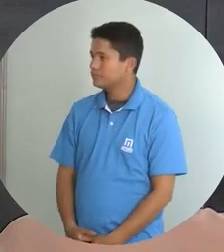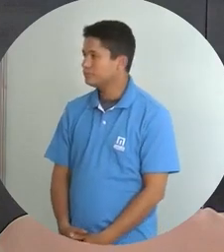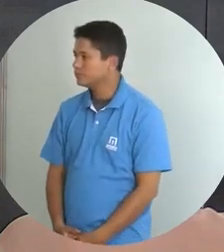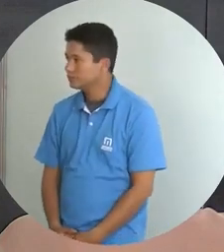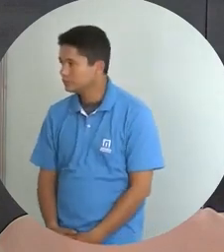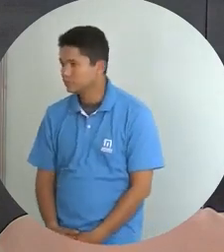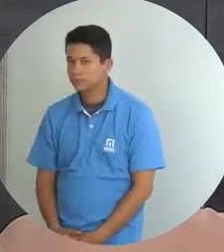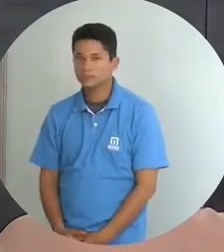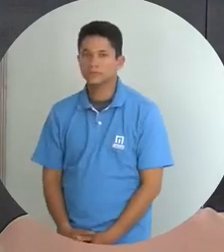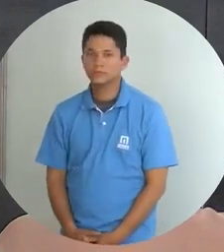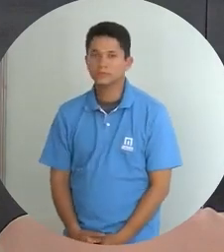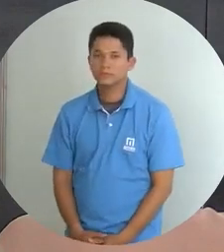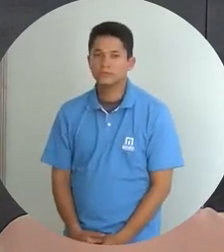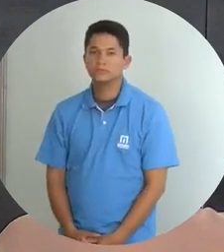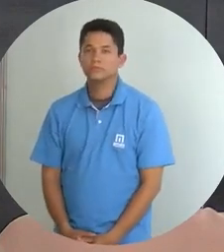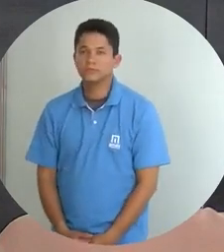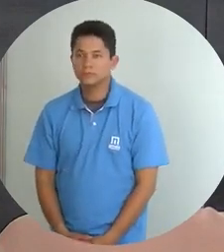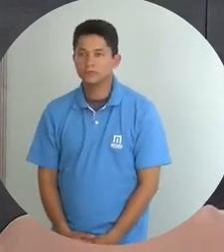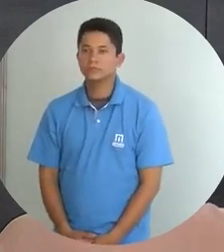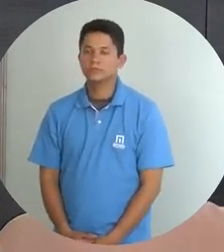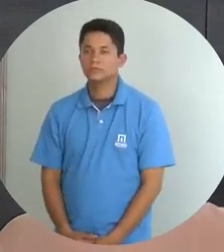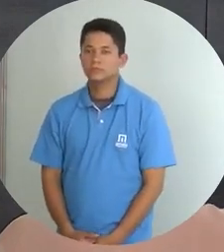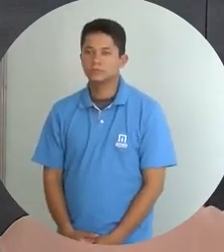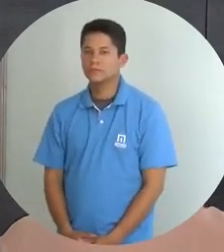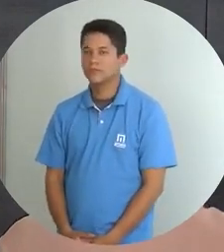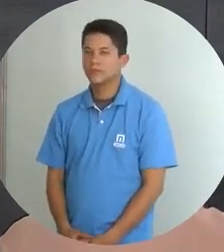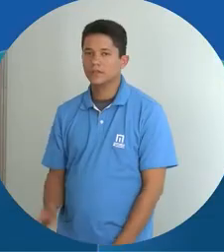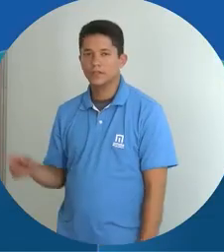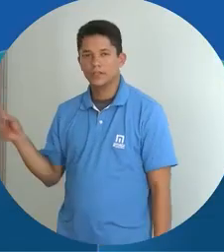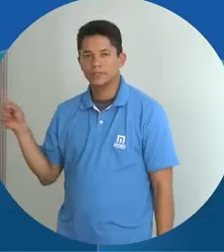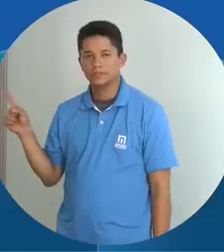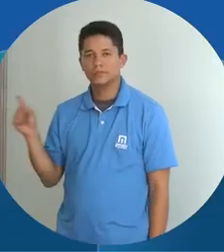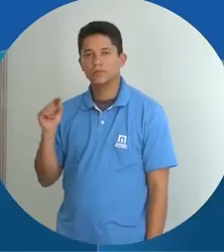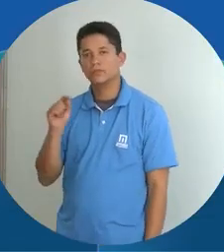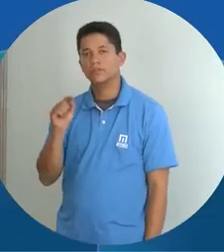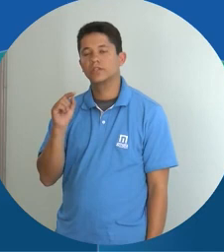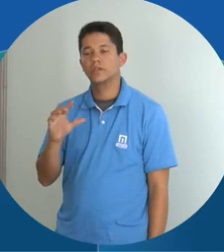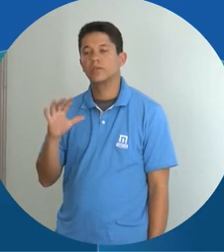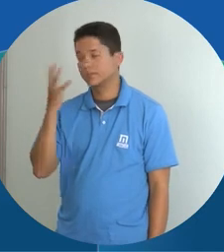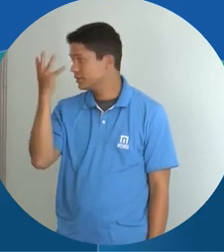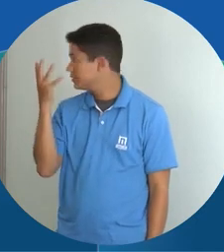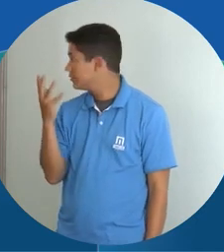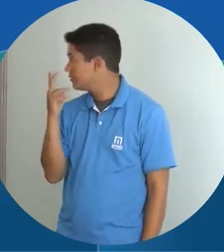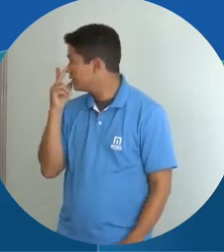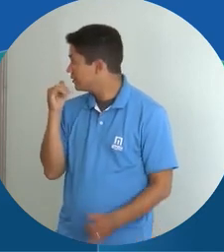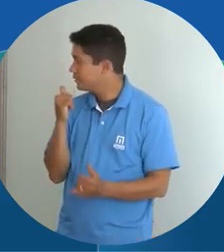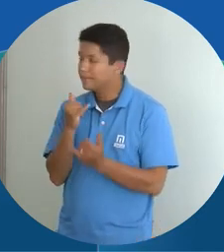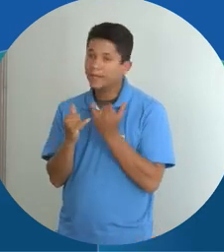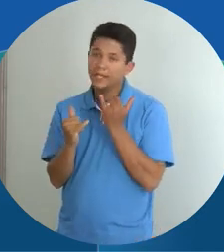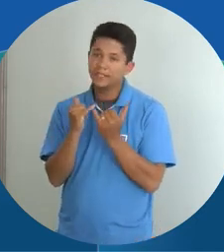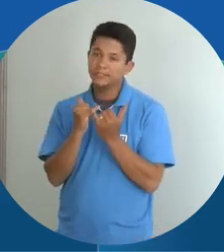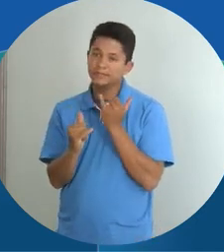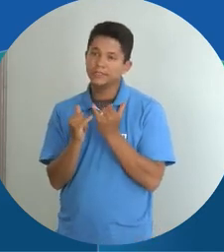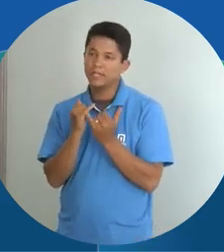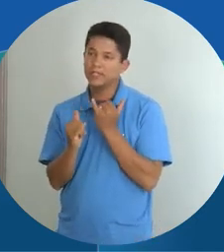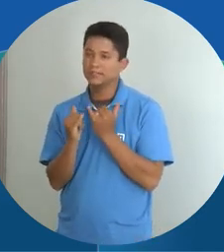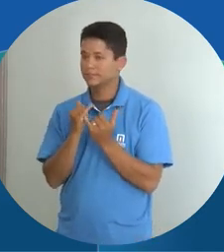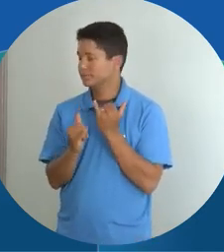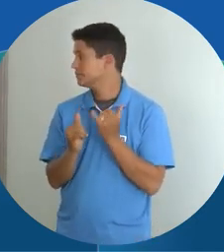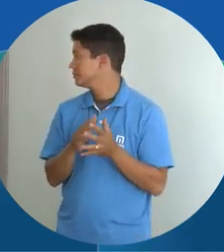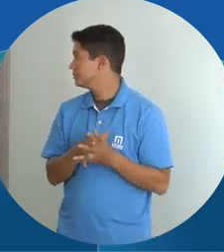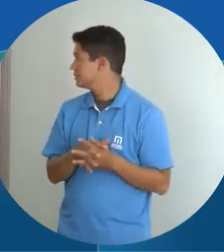No caso de um reforço de fundação. Nesse caso aqui, o que aconteceu no reforço é similar, né? A gente vai perfurar o